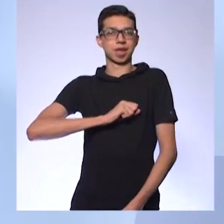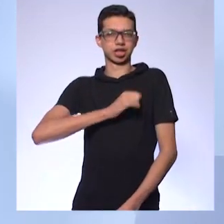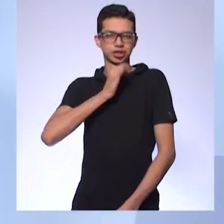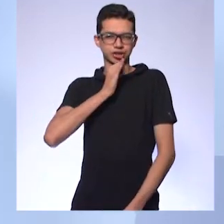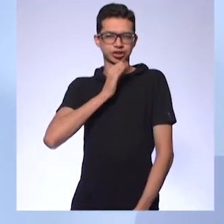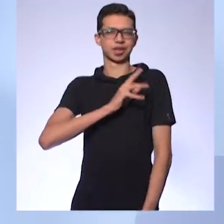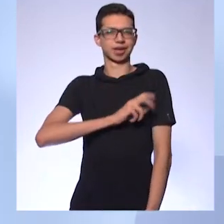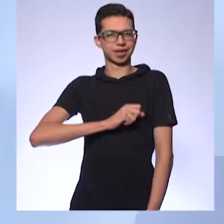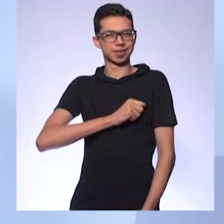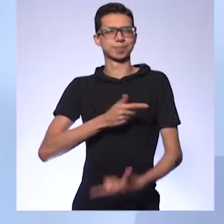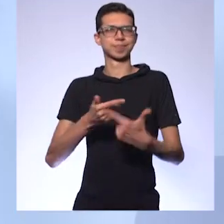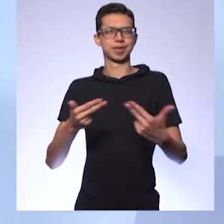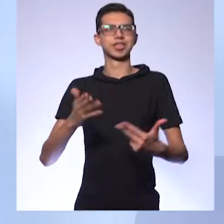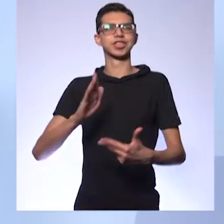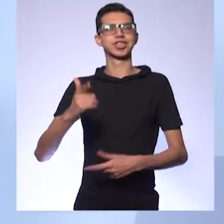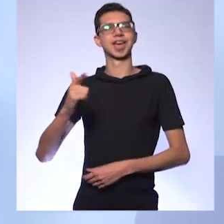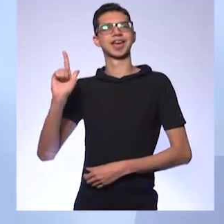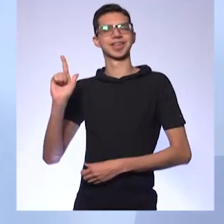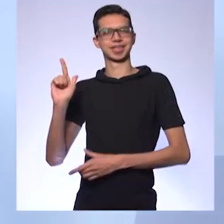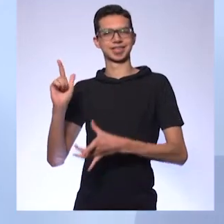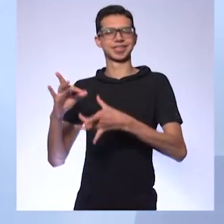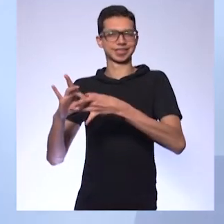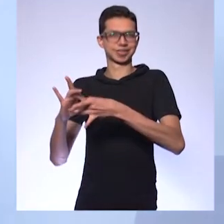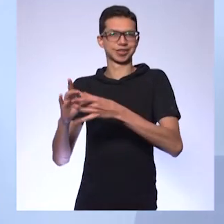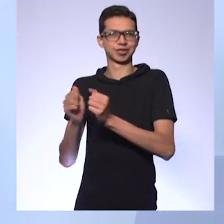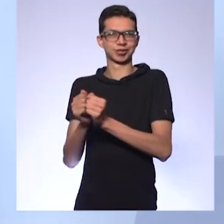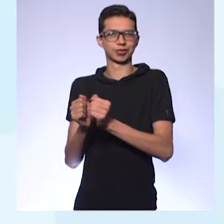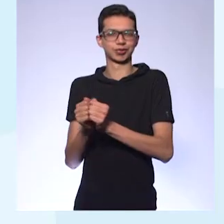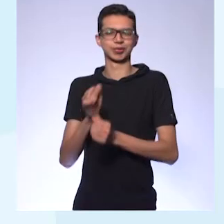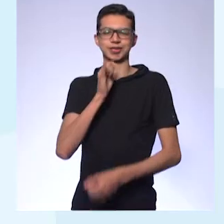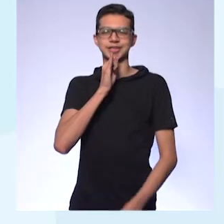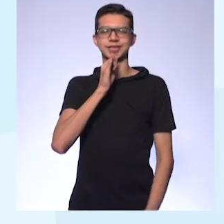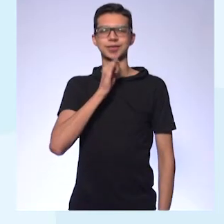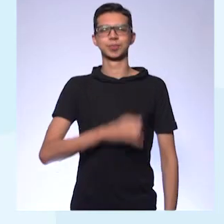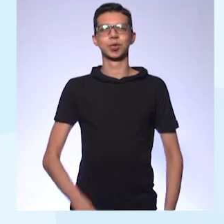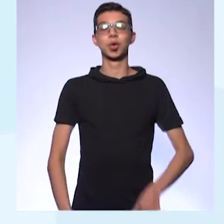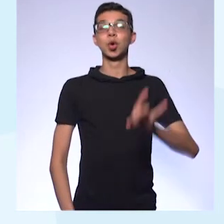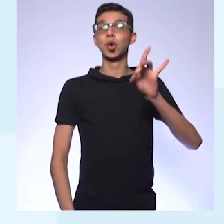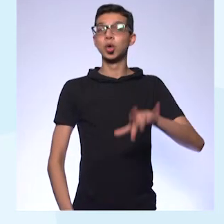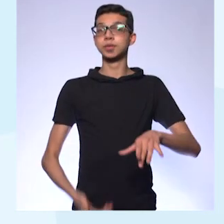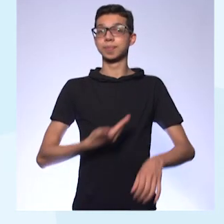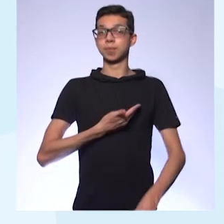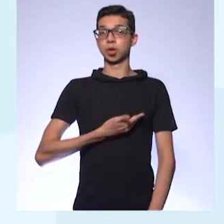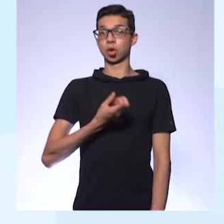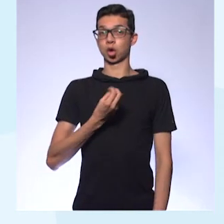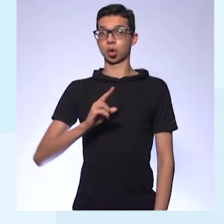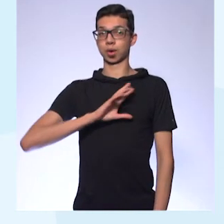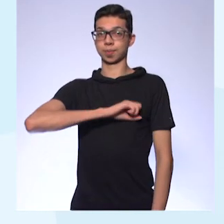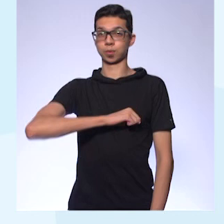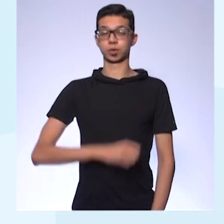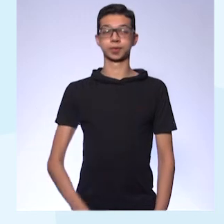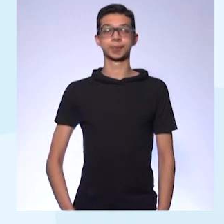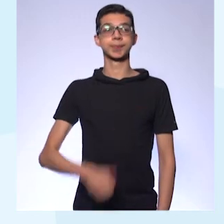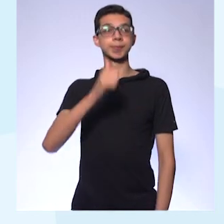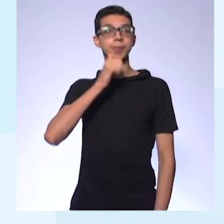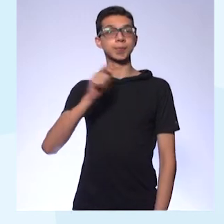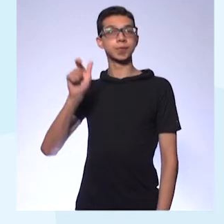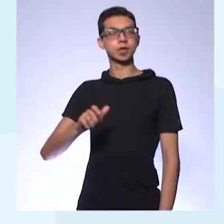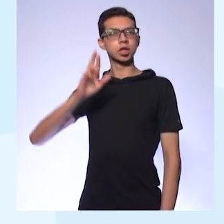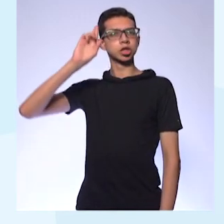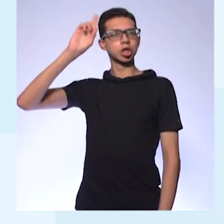pessoa que já teve algo com ela. Última, cantiga de amor ou cantiga de amigo? A dona que eu amo e tenho por